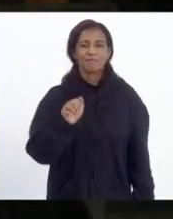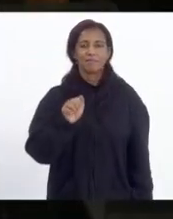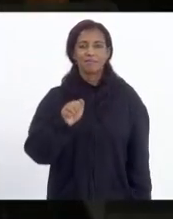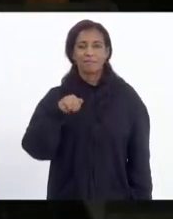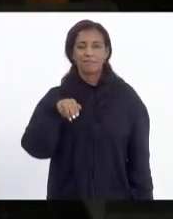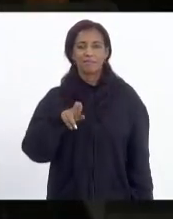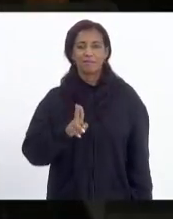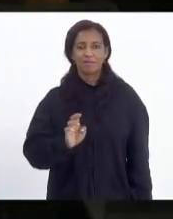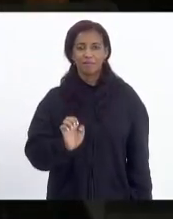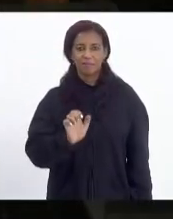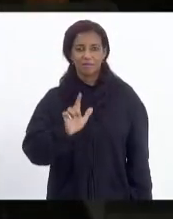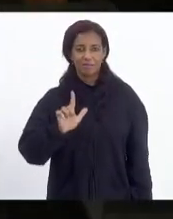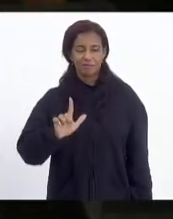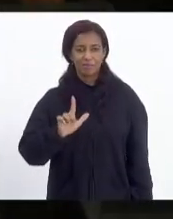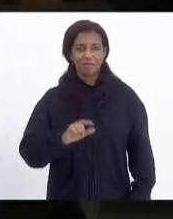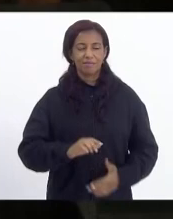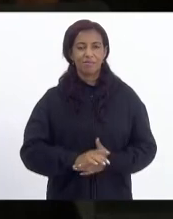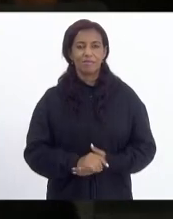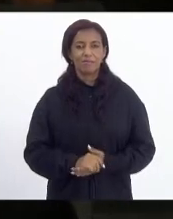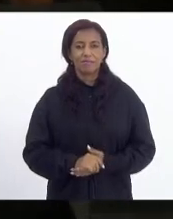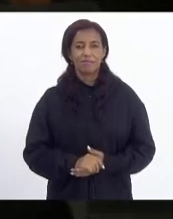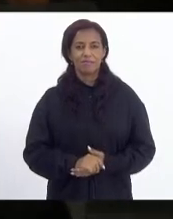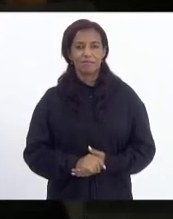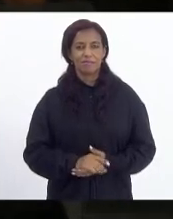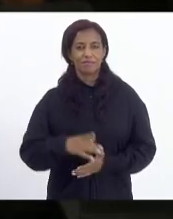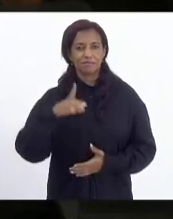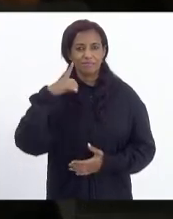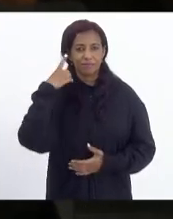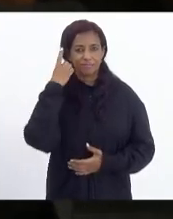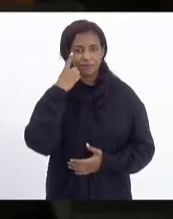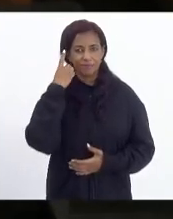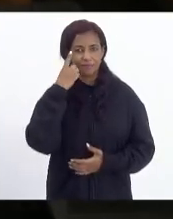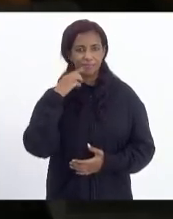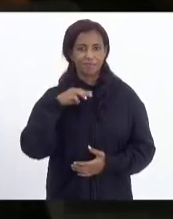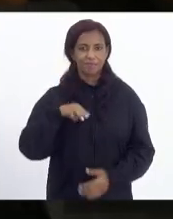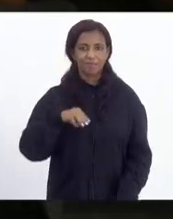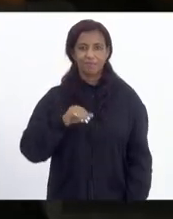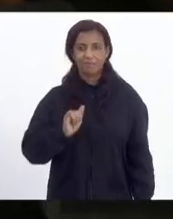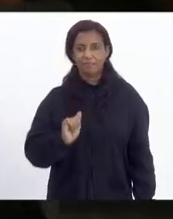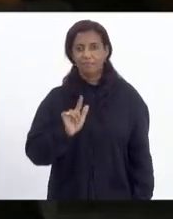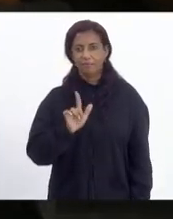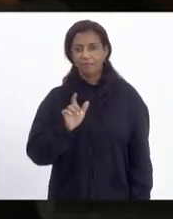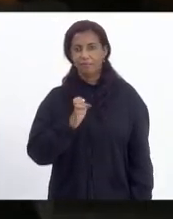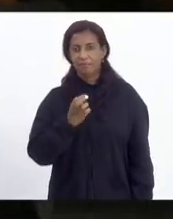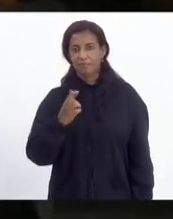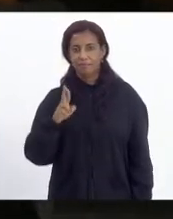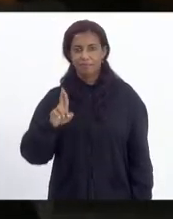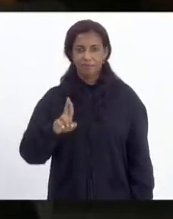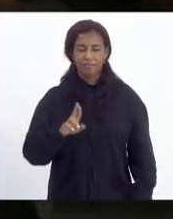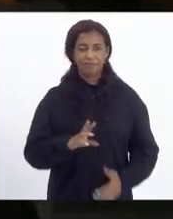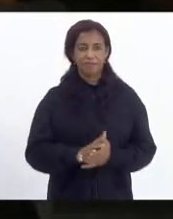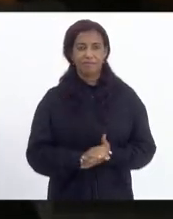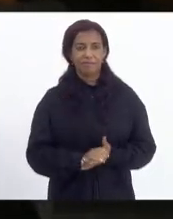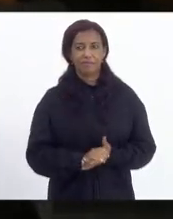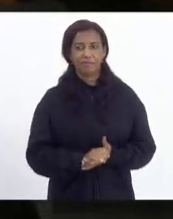Malafaia e já Deputado Marcus Miller Miller